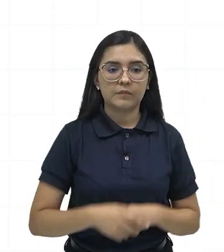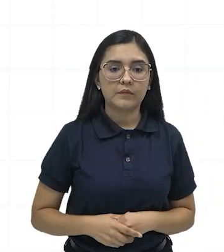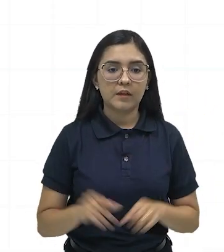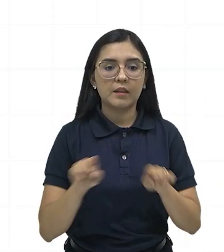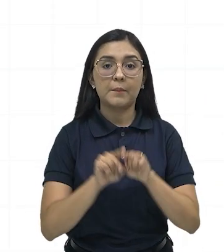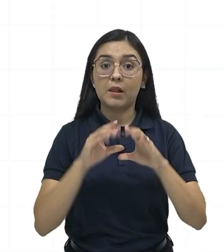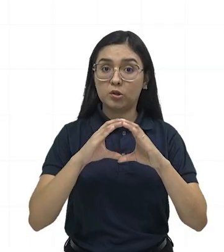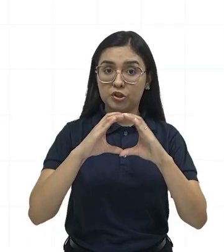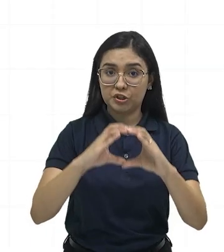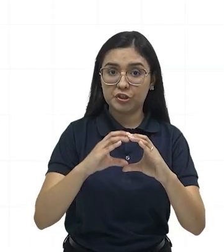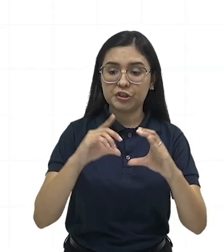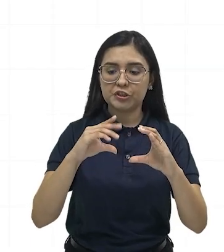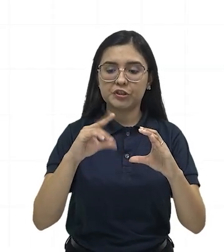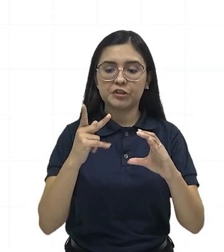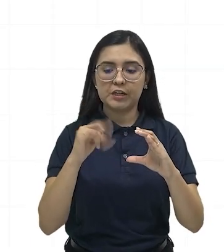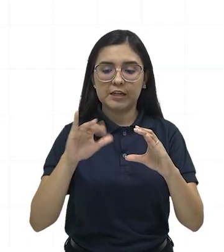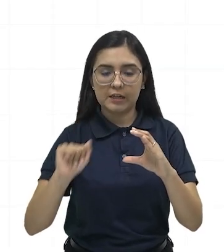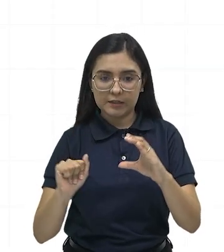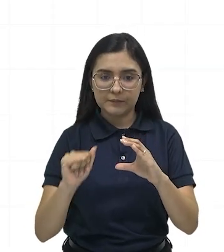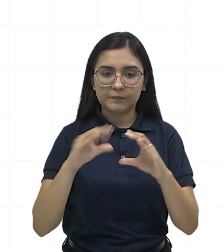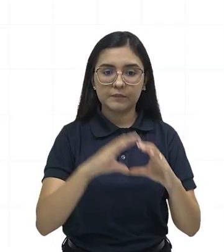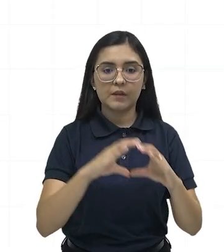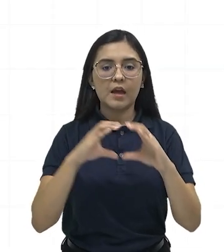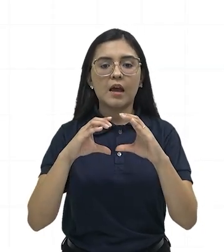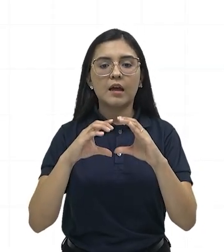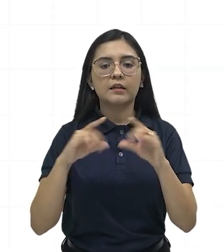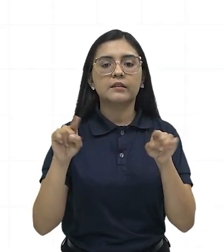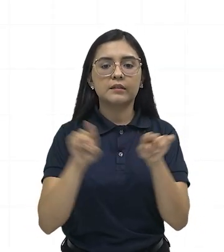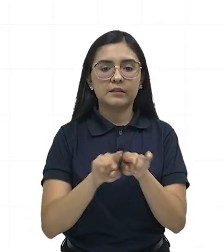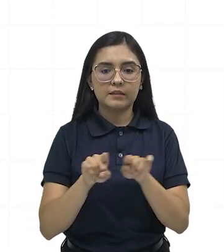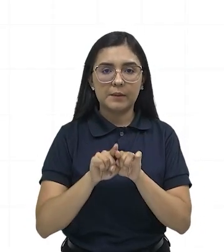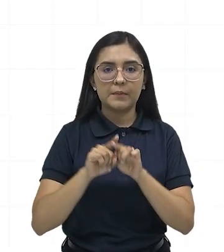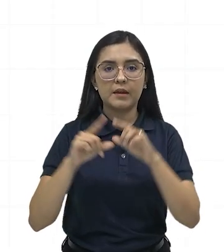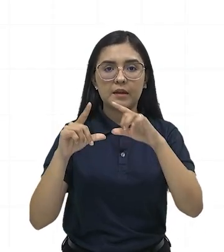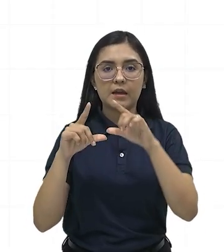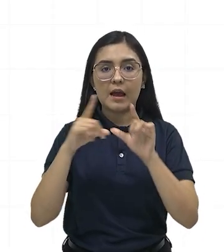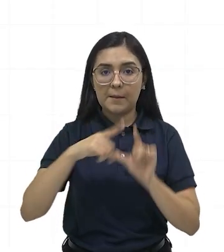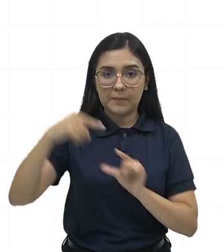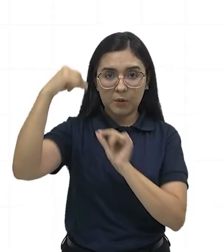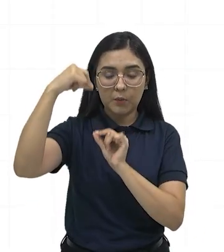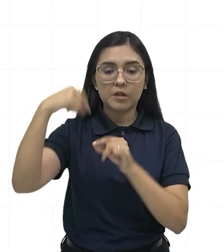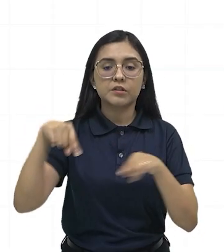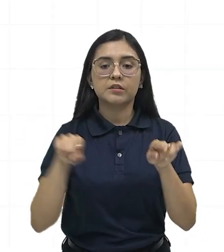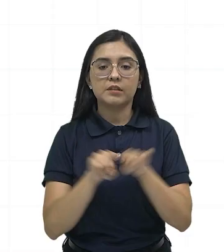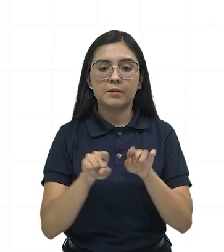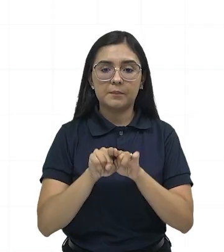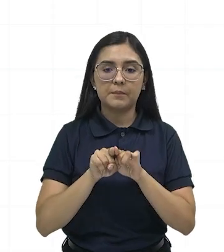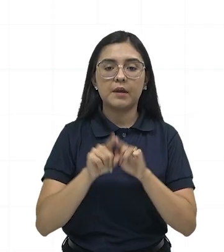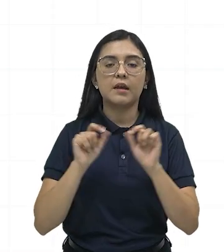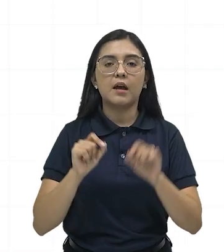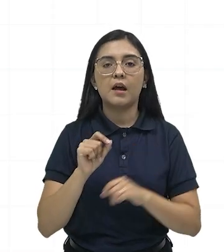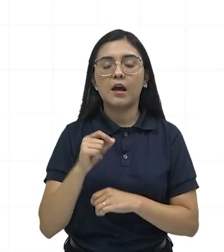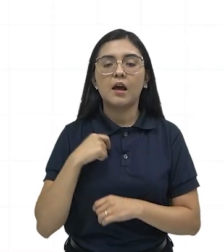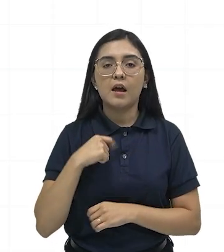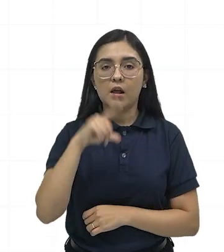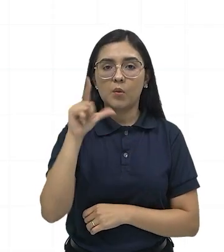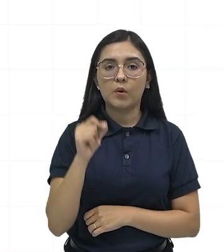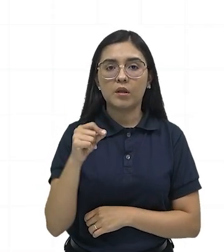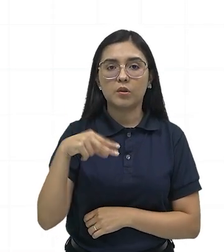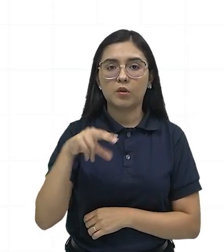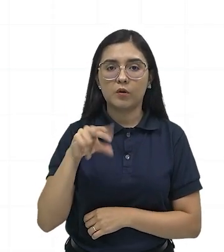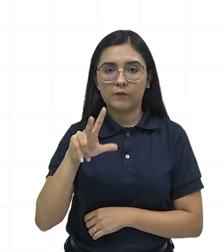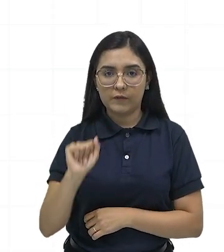Lua cheia, a Lua minguante ou quarto minguante e a Lua nova. E